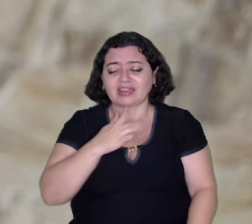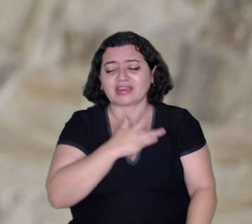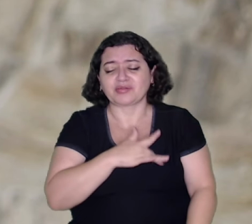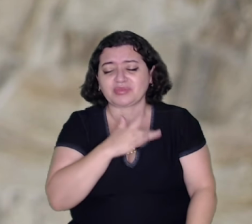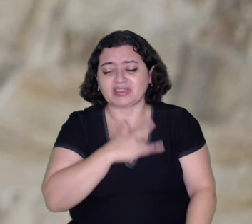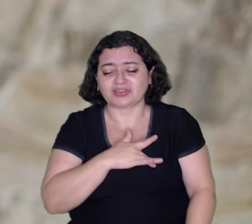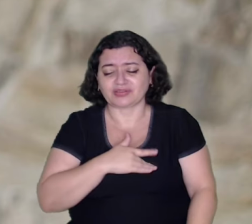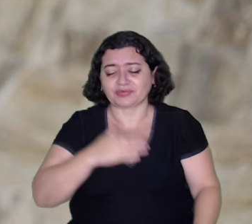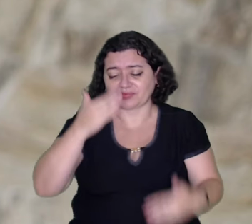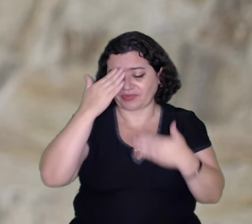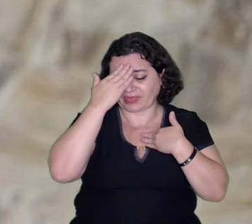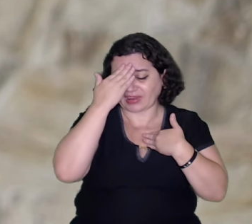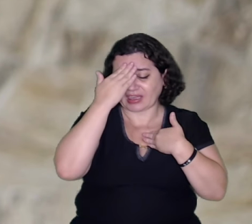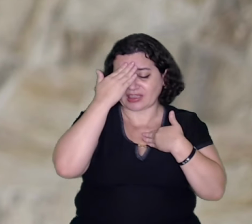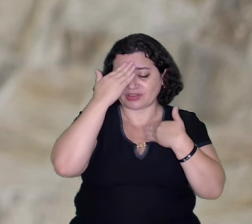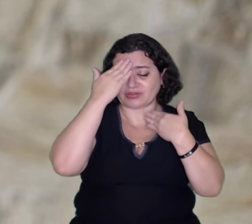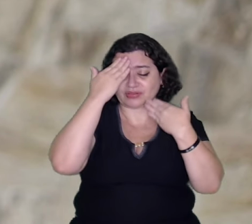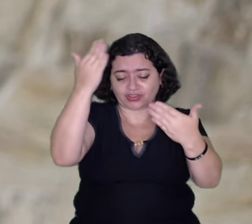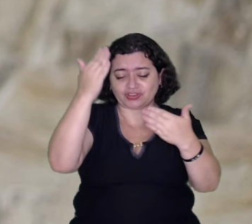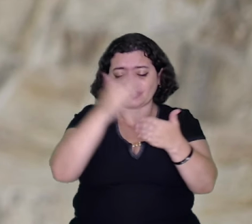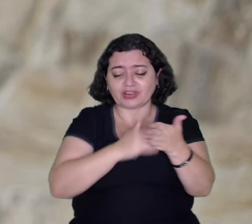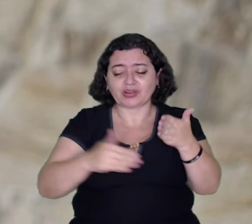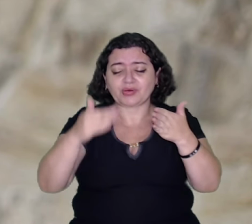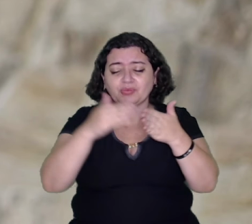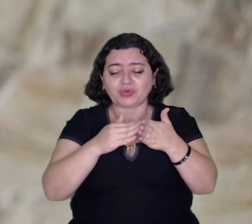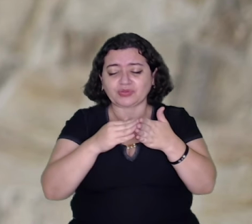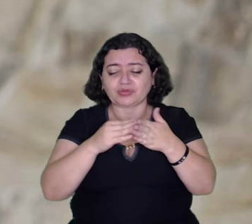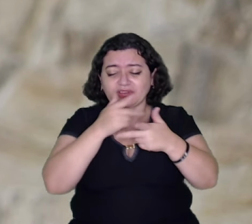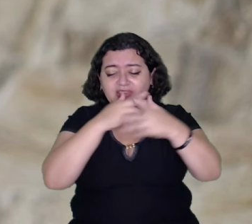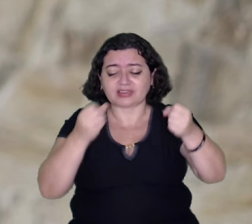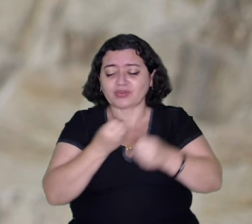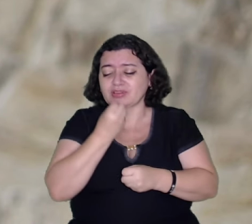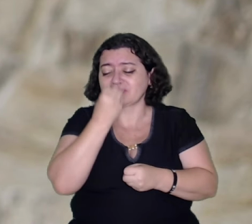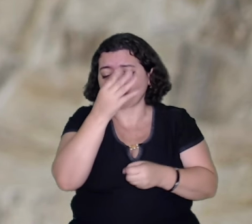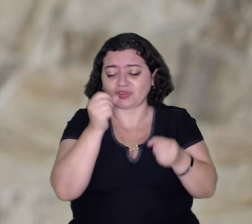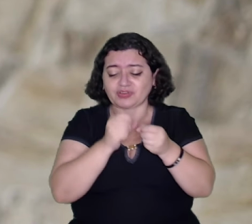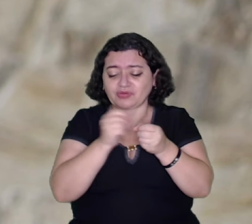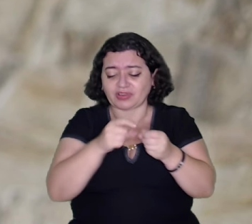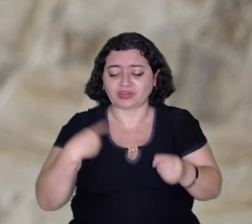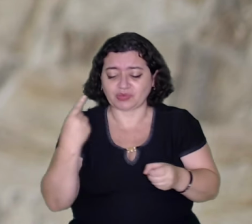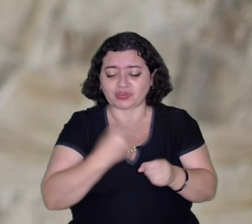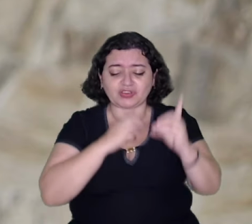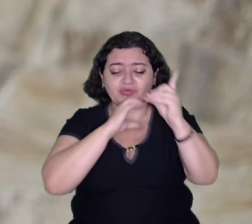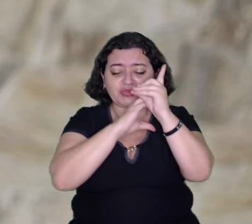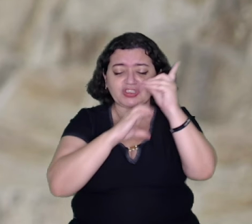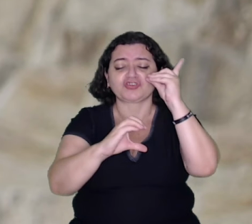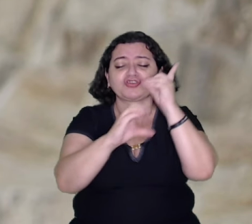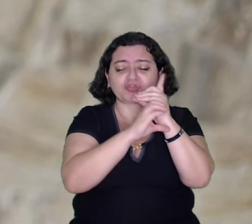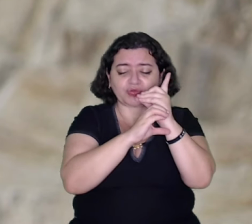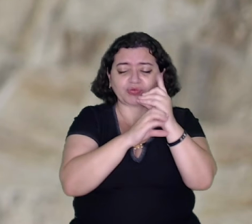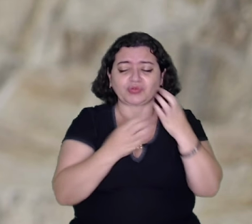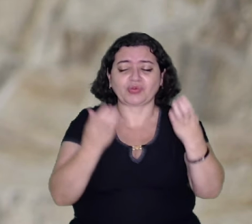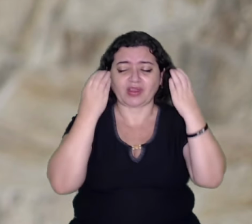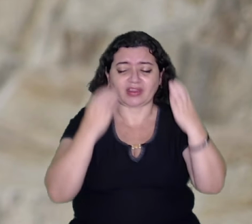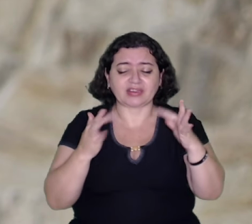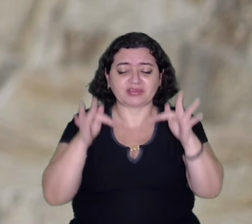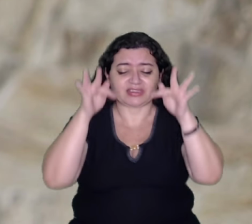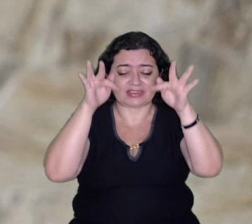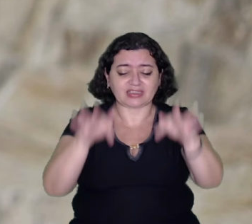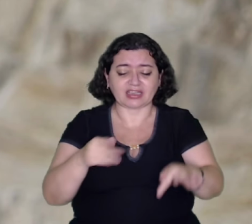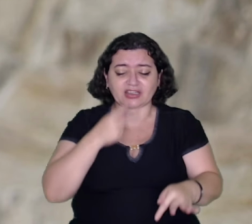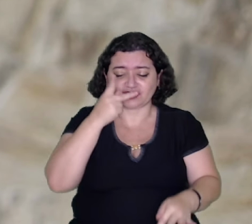Sou grato a Ti, Senhor, por todos os benefícios que o Senhor tem feito a nós, ó Pai, por esse culto, ó Deus, e nós queremos encerrar